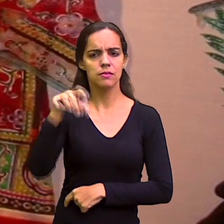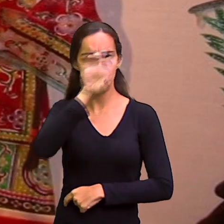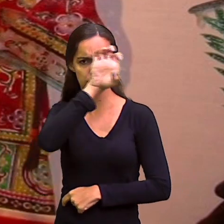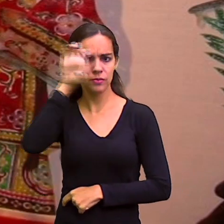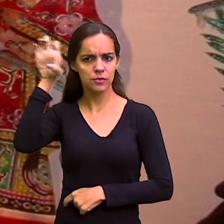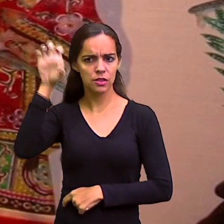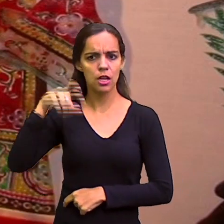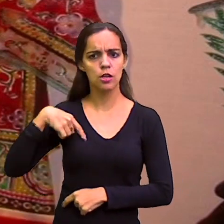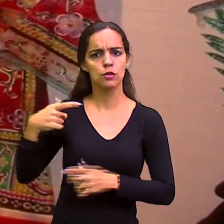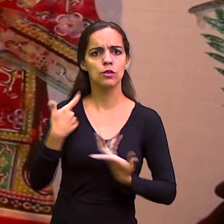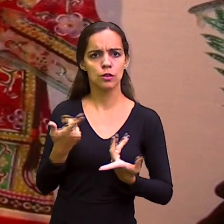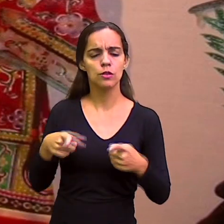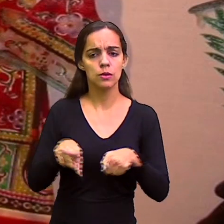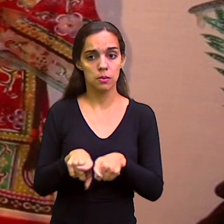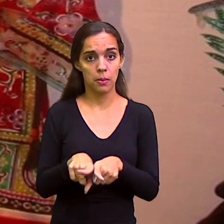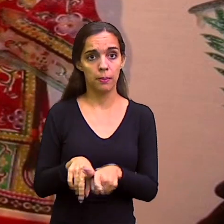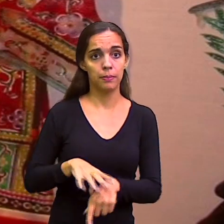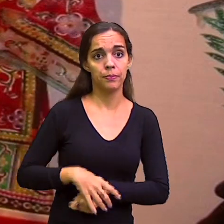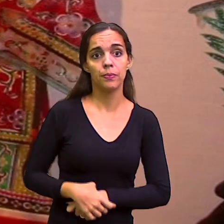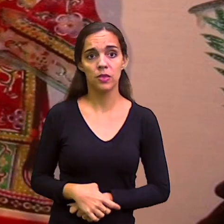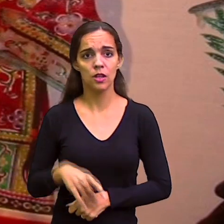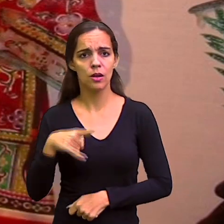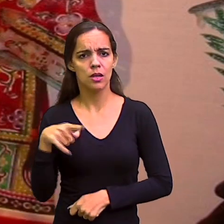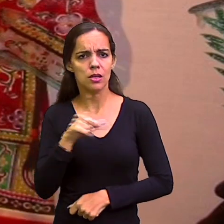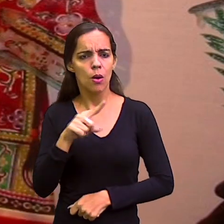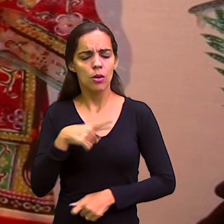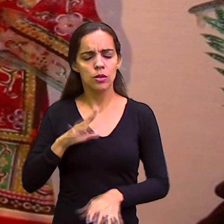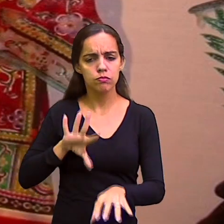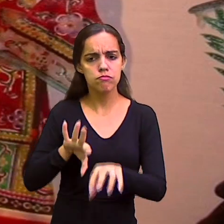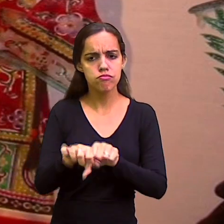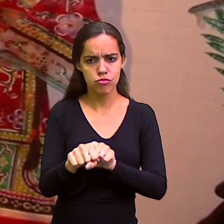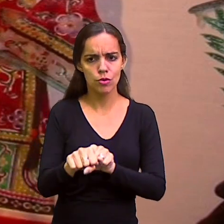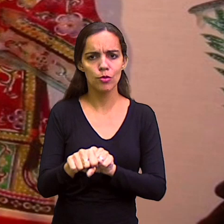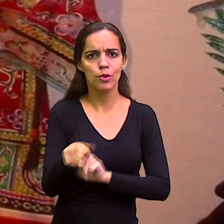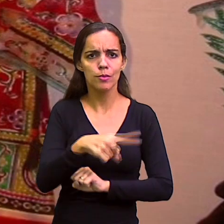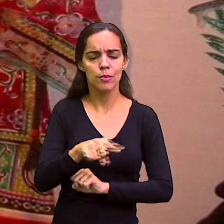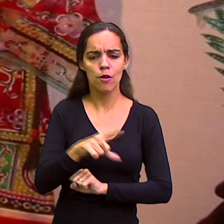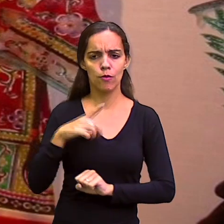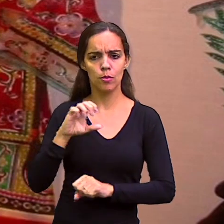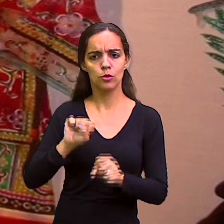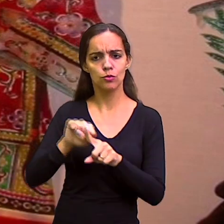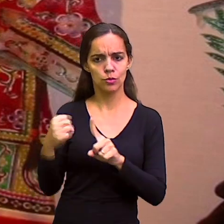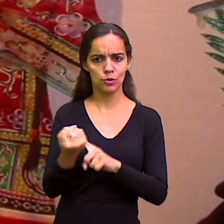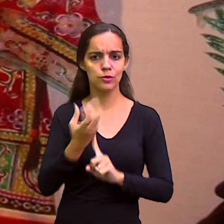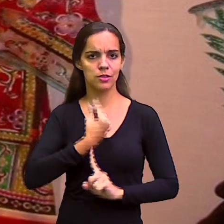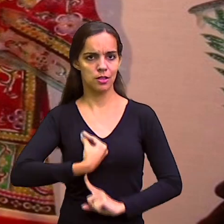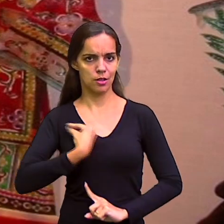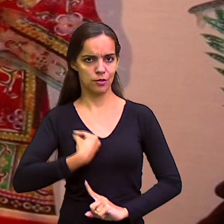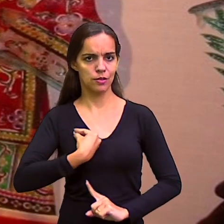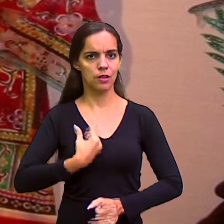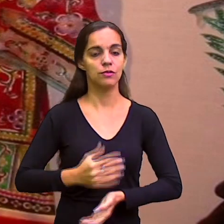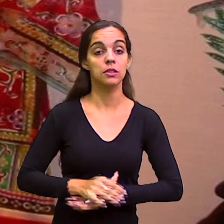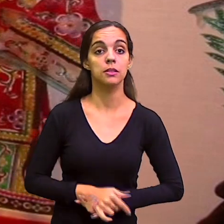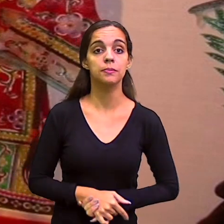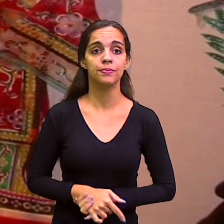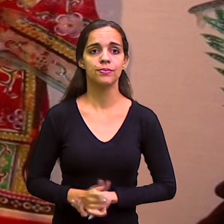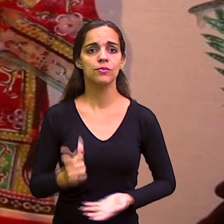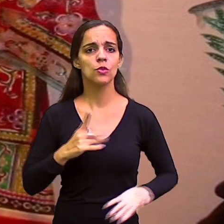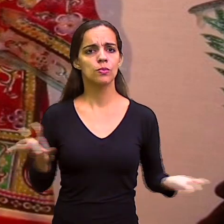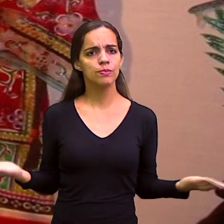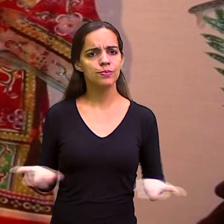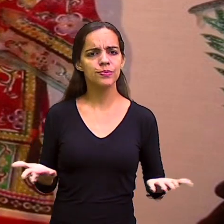morais desde cedo, contribuindo para a formação de uma sociedade mais justa e saudável.